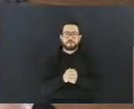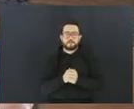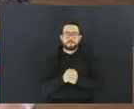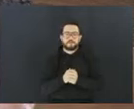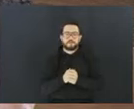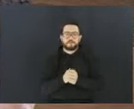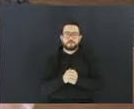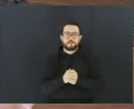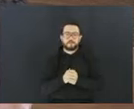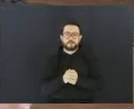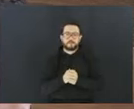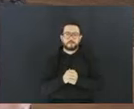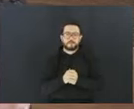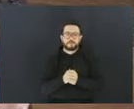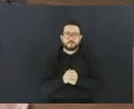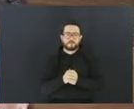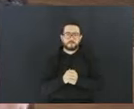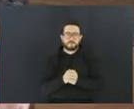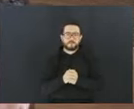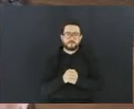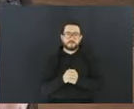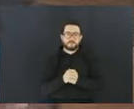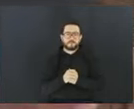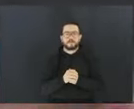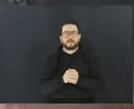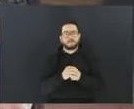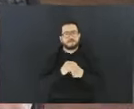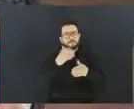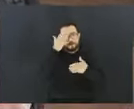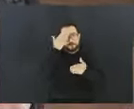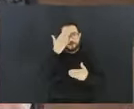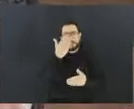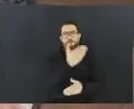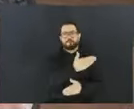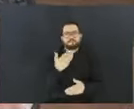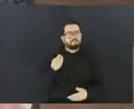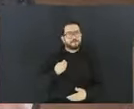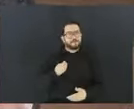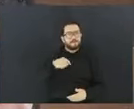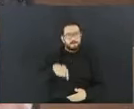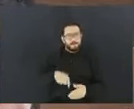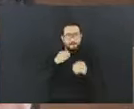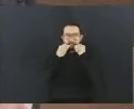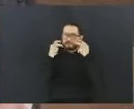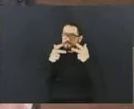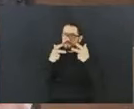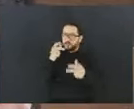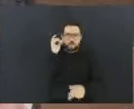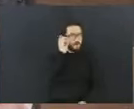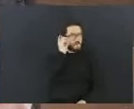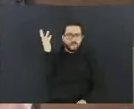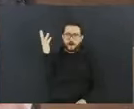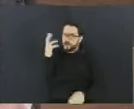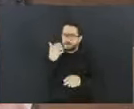inclusive ressaltar o agradecimento de vocês aqui na Câmara hoje. A gente sabe que é uma profissão que não é fácil, essa função de vocês. A